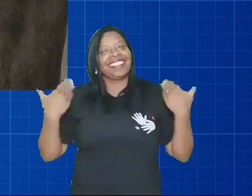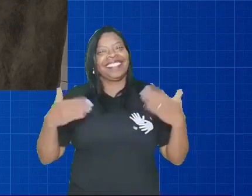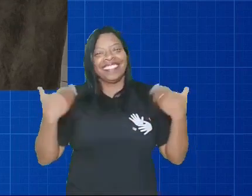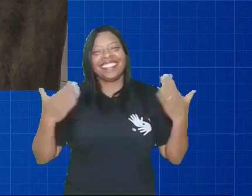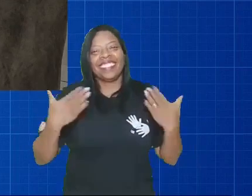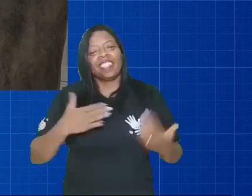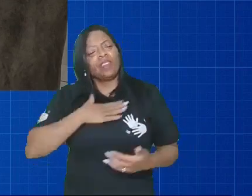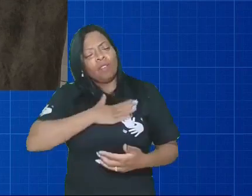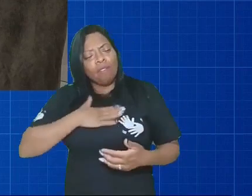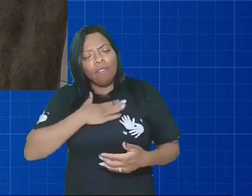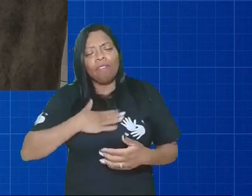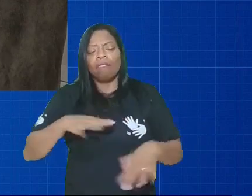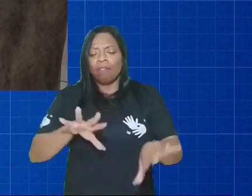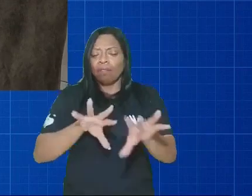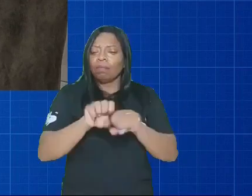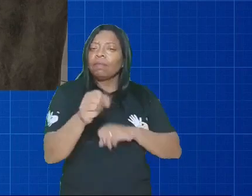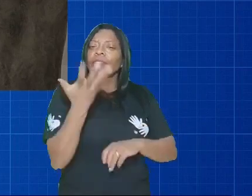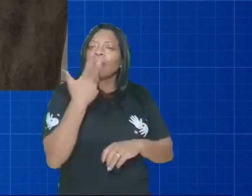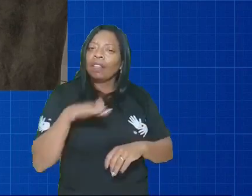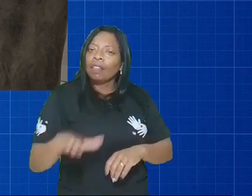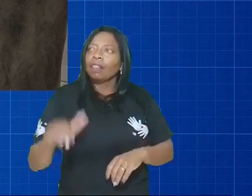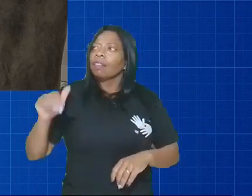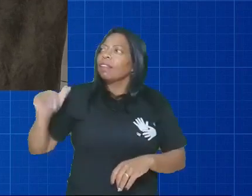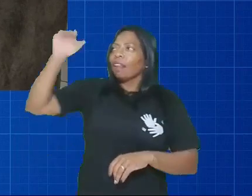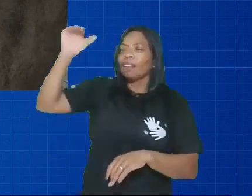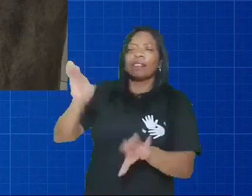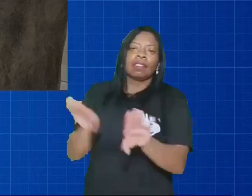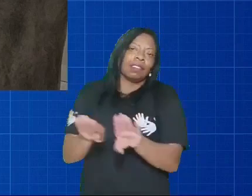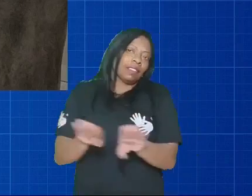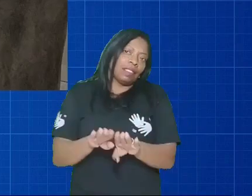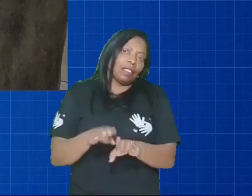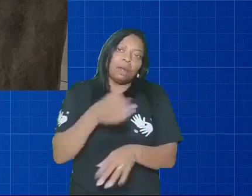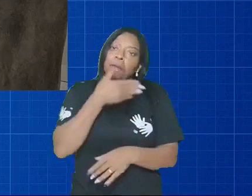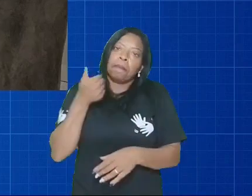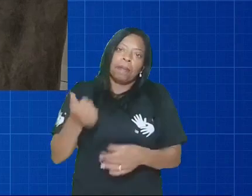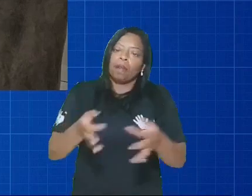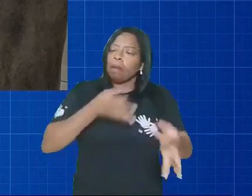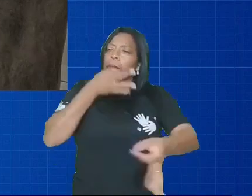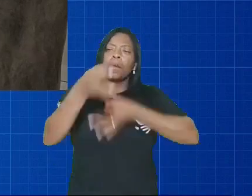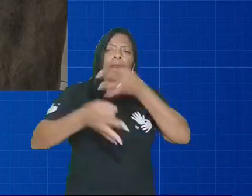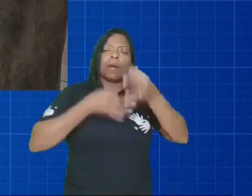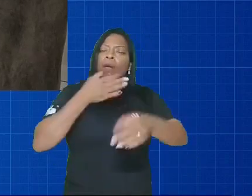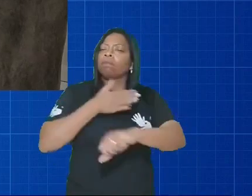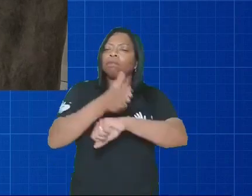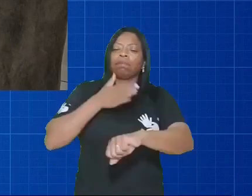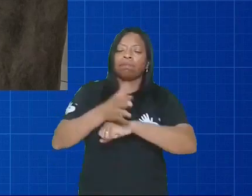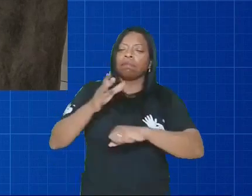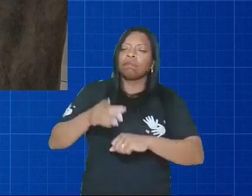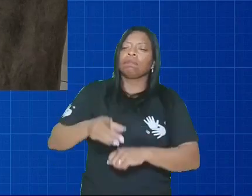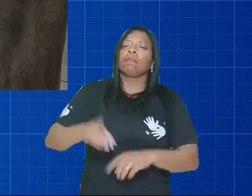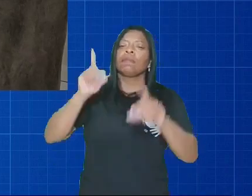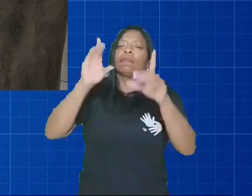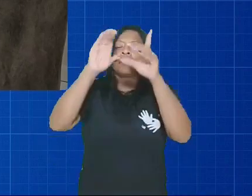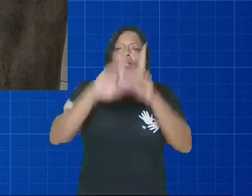adultos também, né? Que estão diretamente ligados, que sejam críticos, participativos, democráticos, que entendam o que está acontecendo. Né?